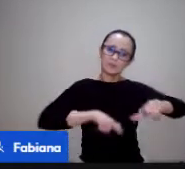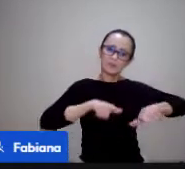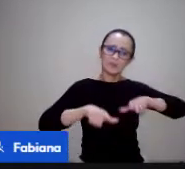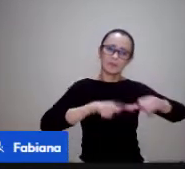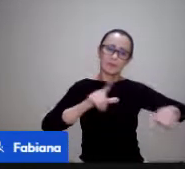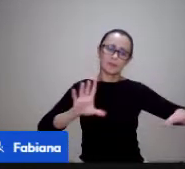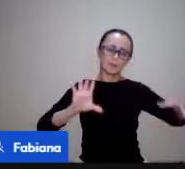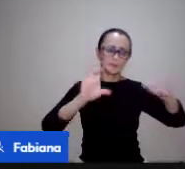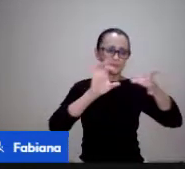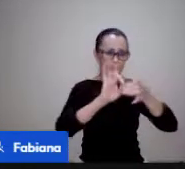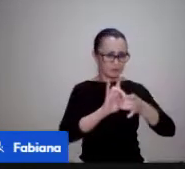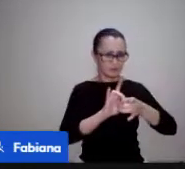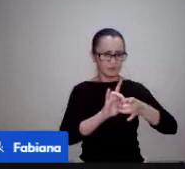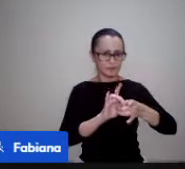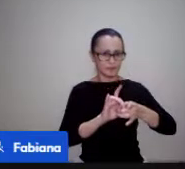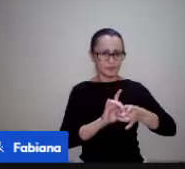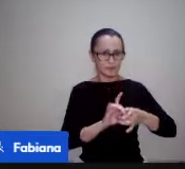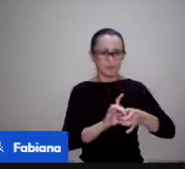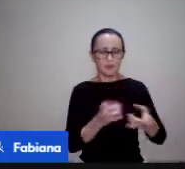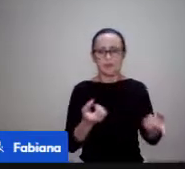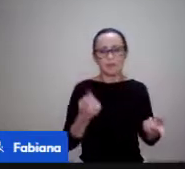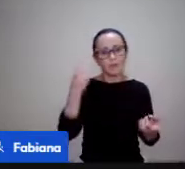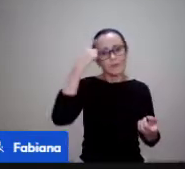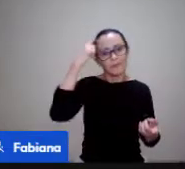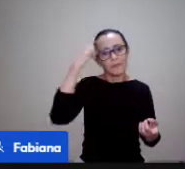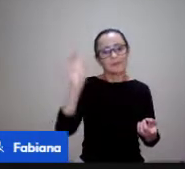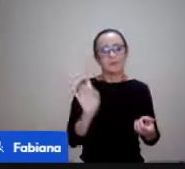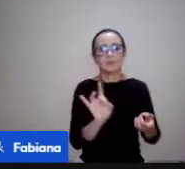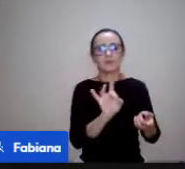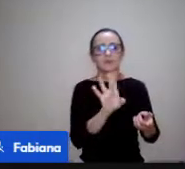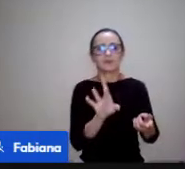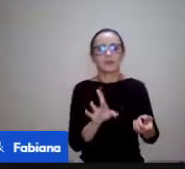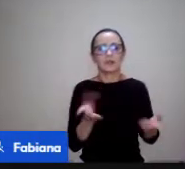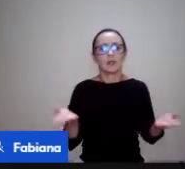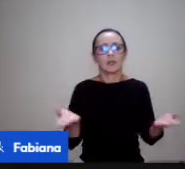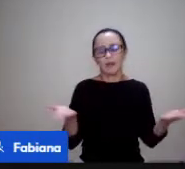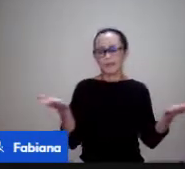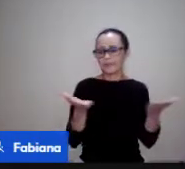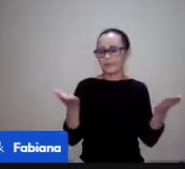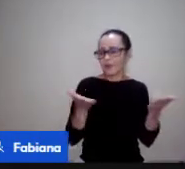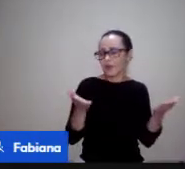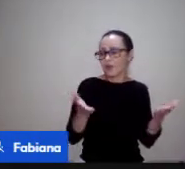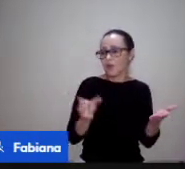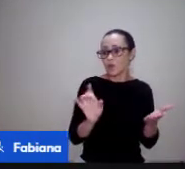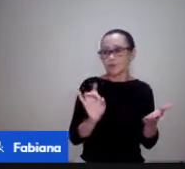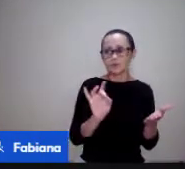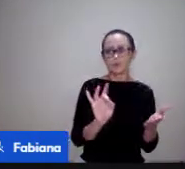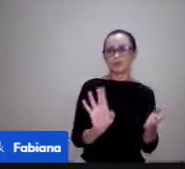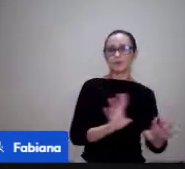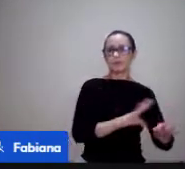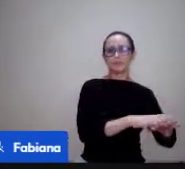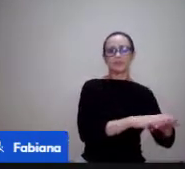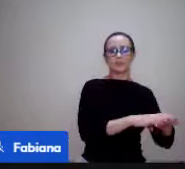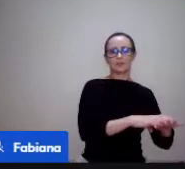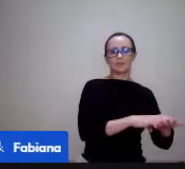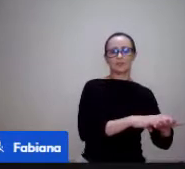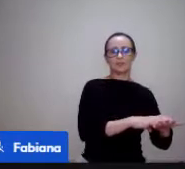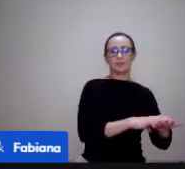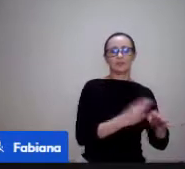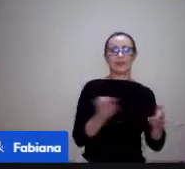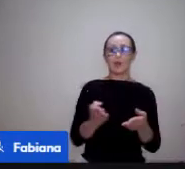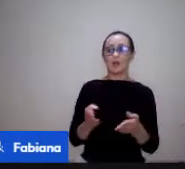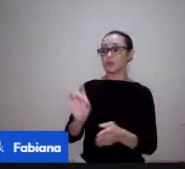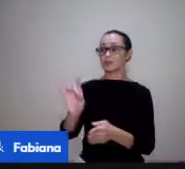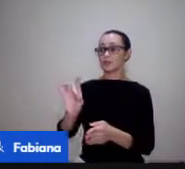não se preocupe apenas, por exemplo, em agora eu vou trabalhar só matemática. Não, agora eu vou trabalhar só a